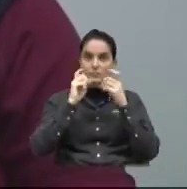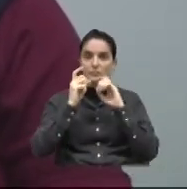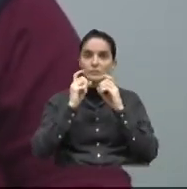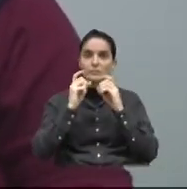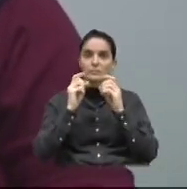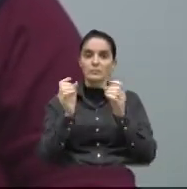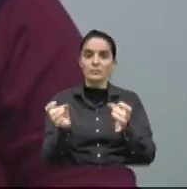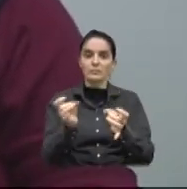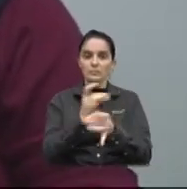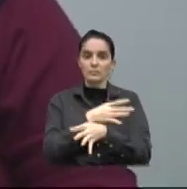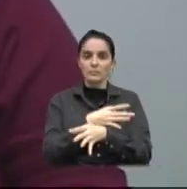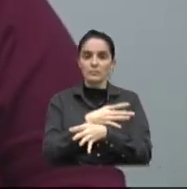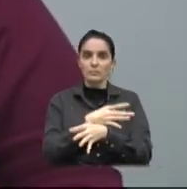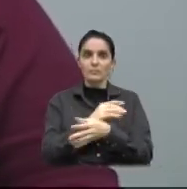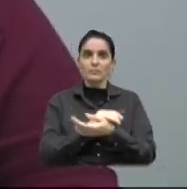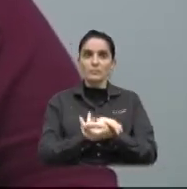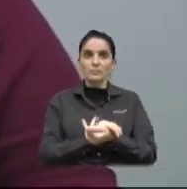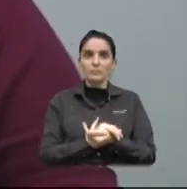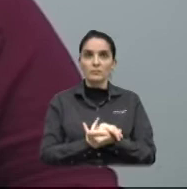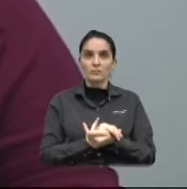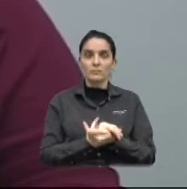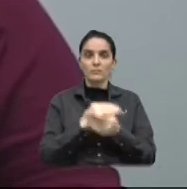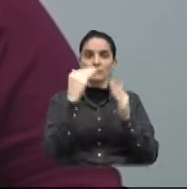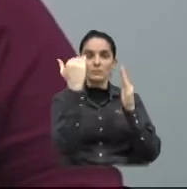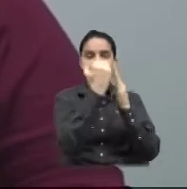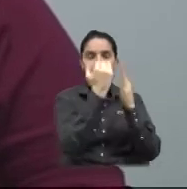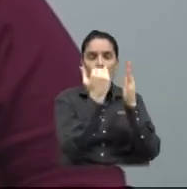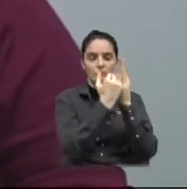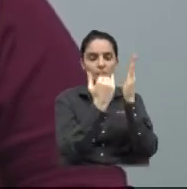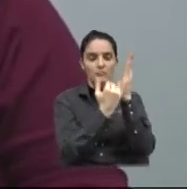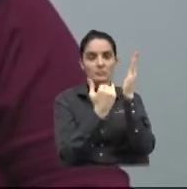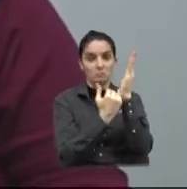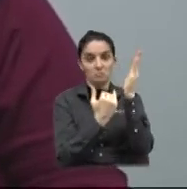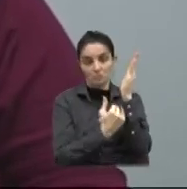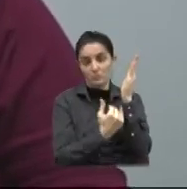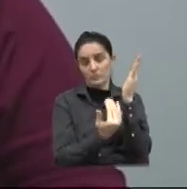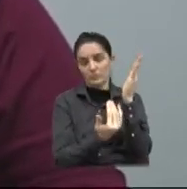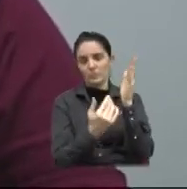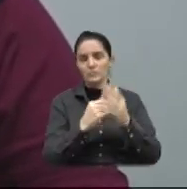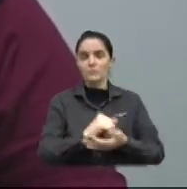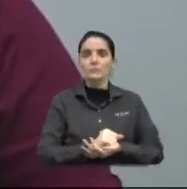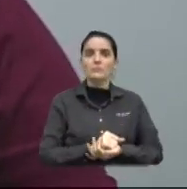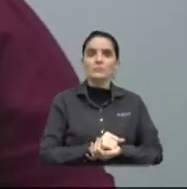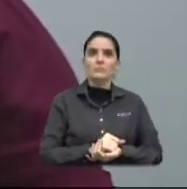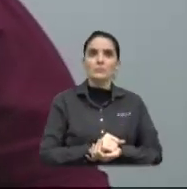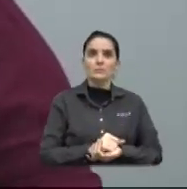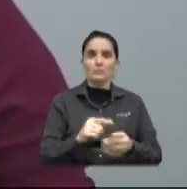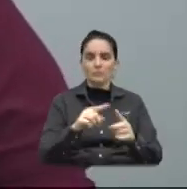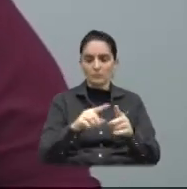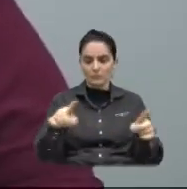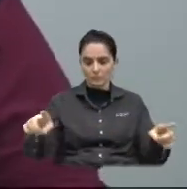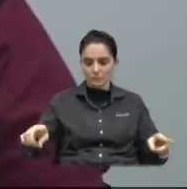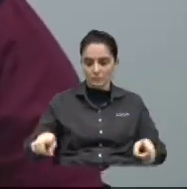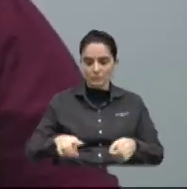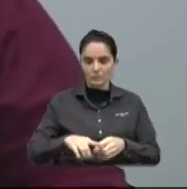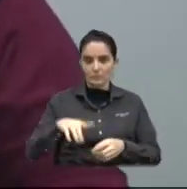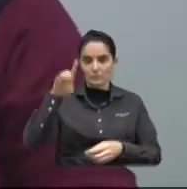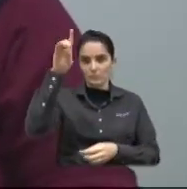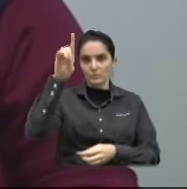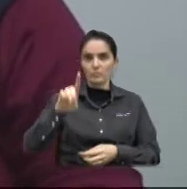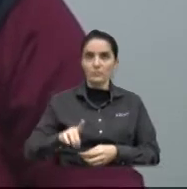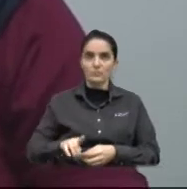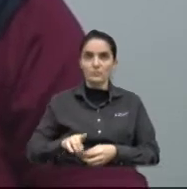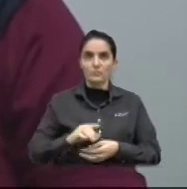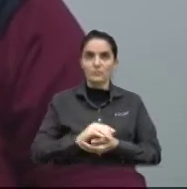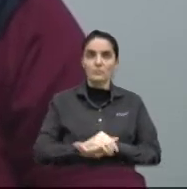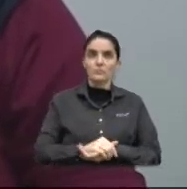assunto da ordem do dia essa colocação da mesa e esse entendimento da